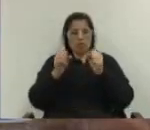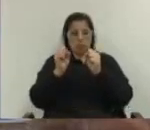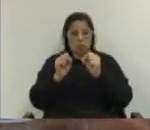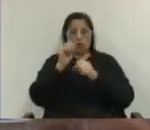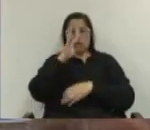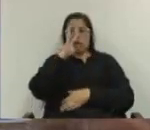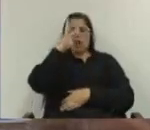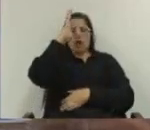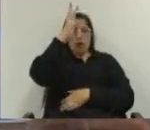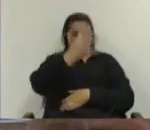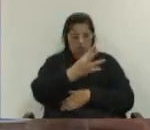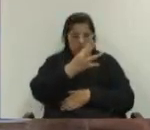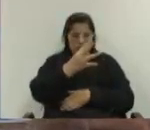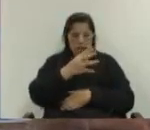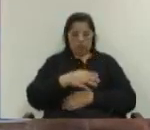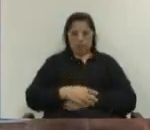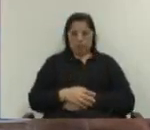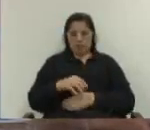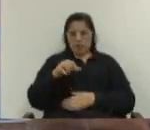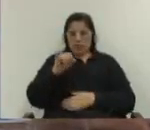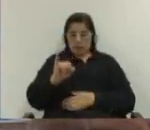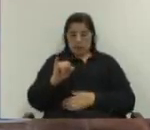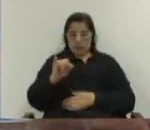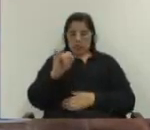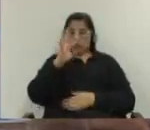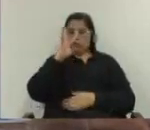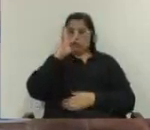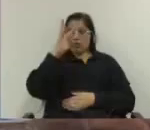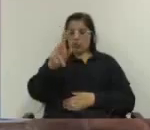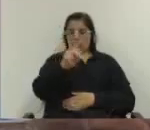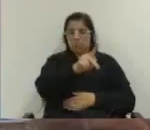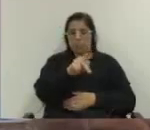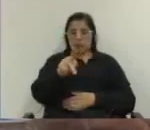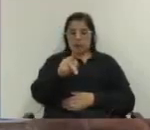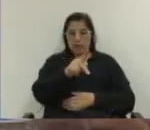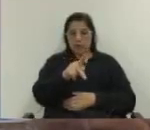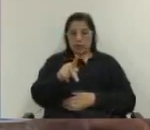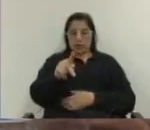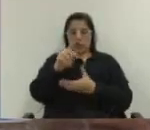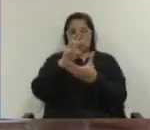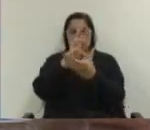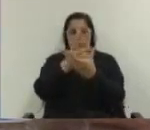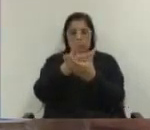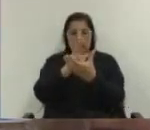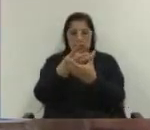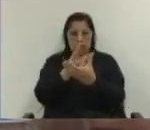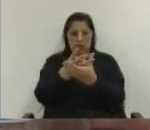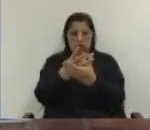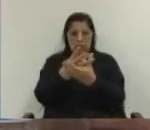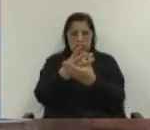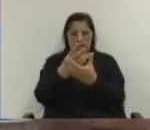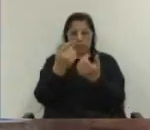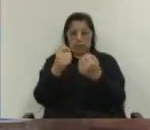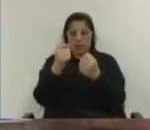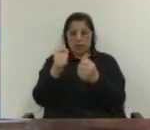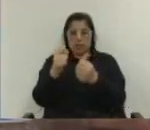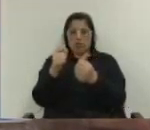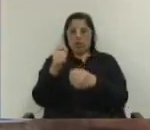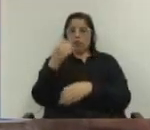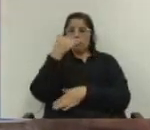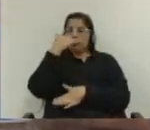acusação. Se o denunciante for o presidente da Câmara, passará a presidência ao substituto legal para os atos